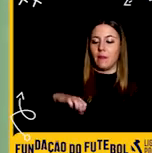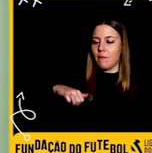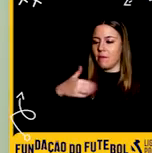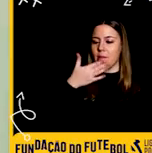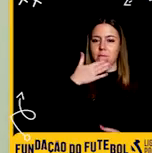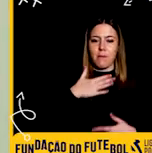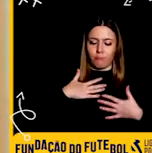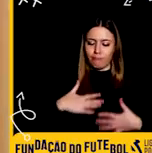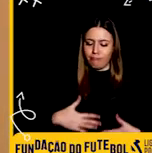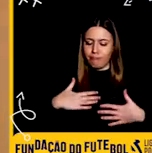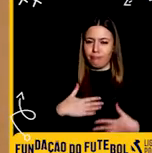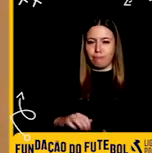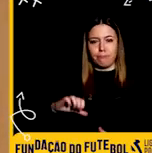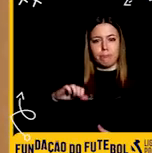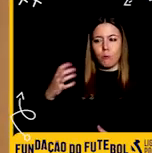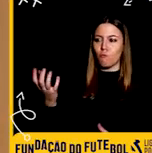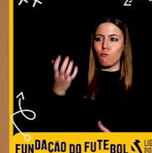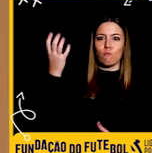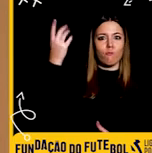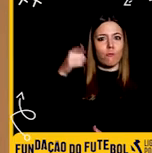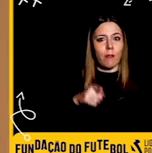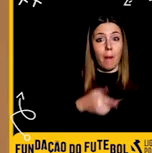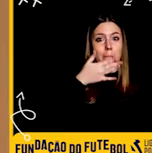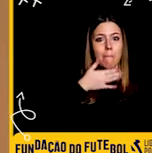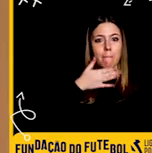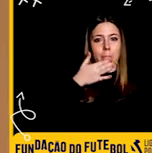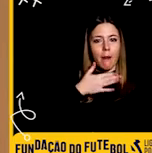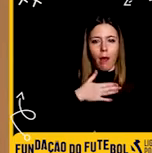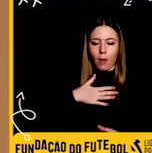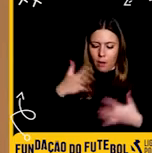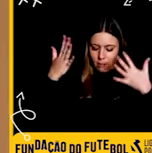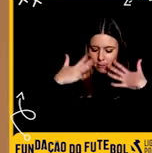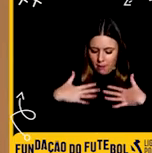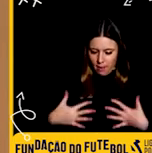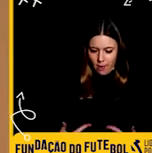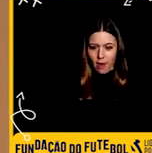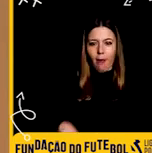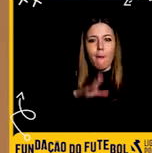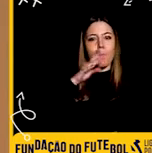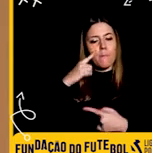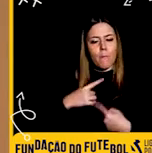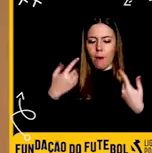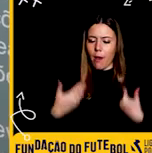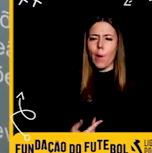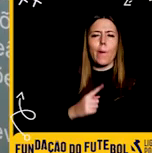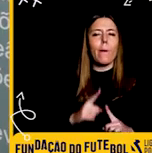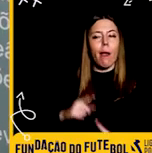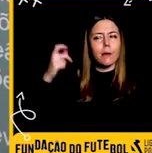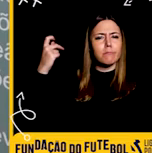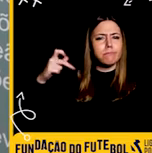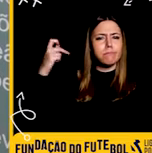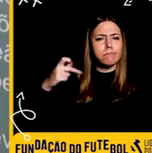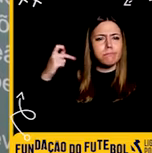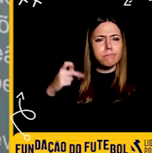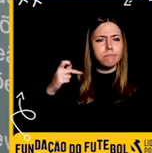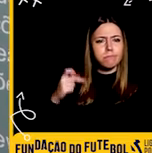De verde e branco um dia te vestiram, de verde engalanaram os teus pés. O branco escorre-te das alturas, onde moras e mostras o que és.